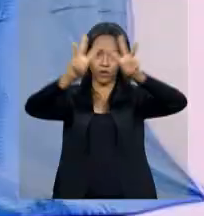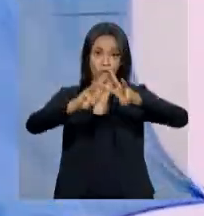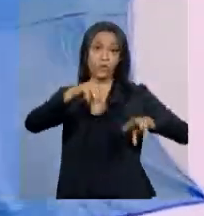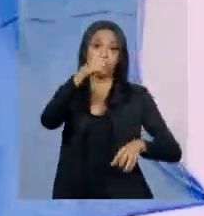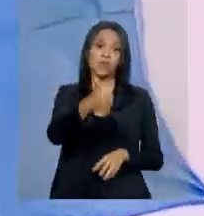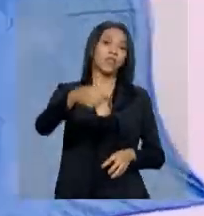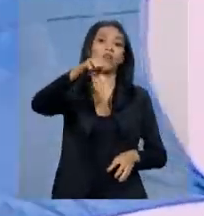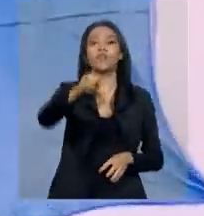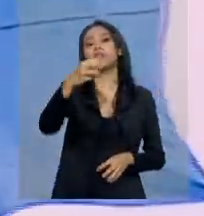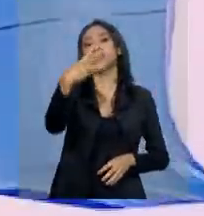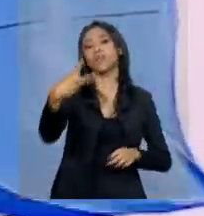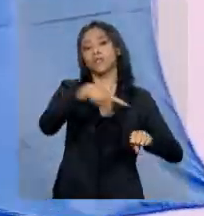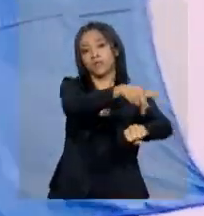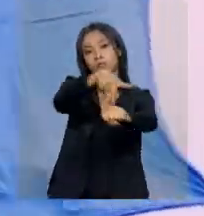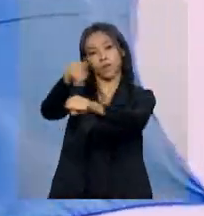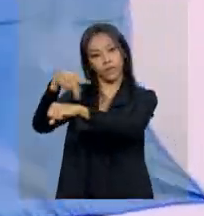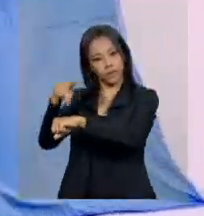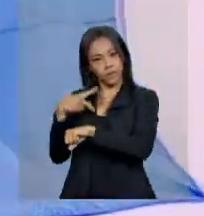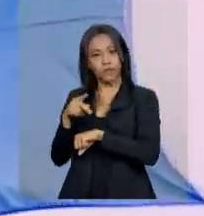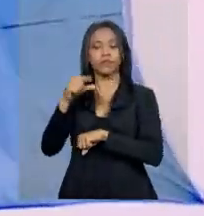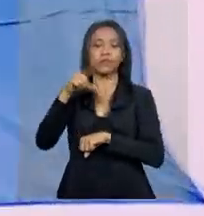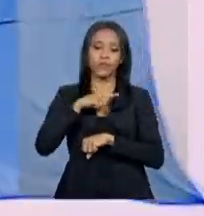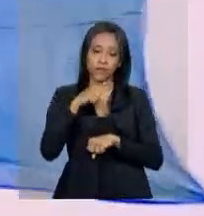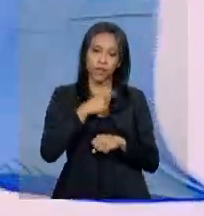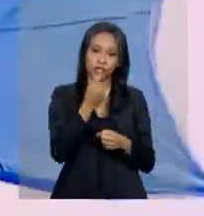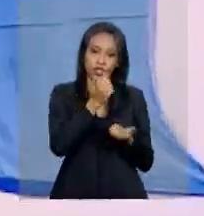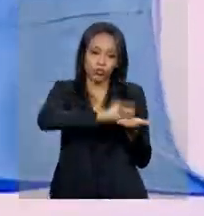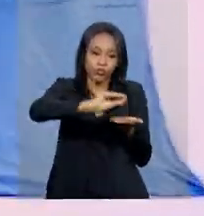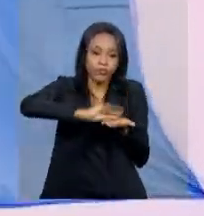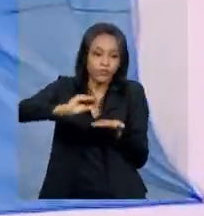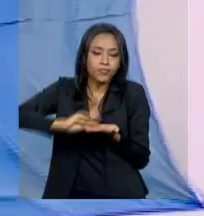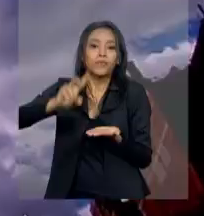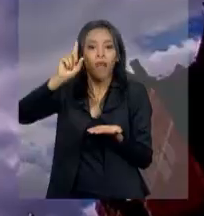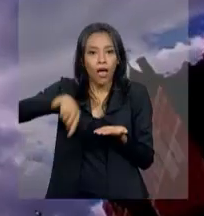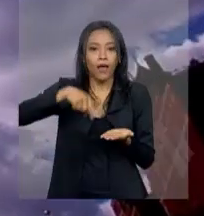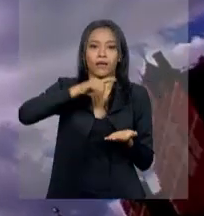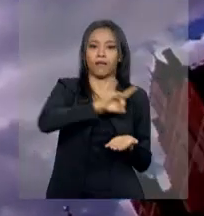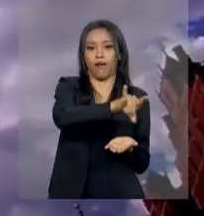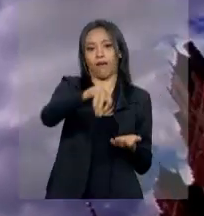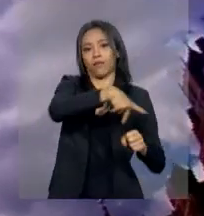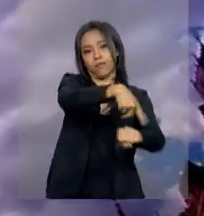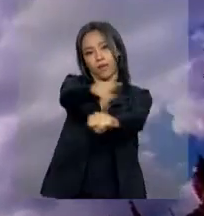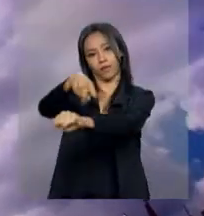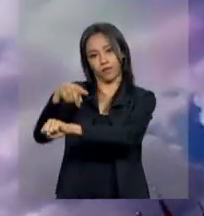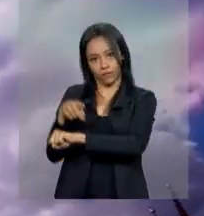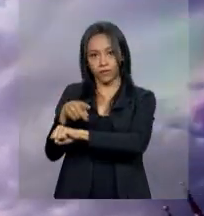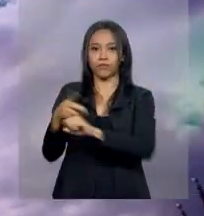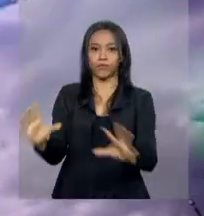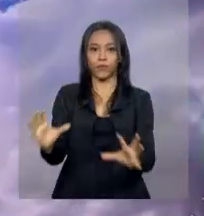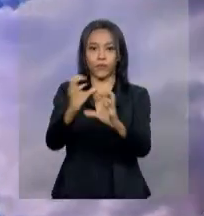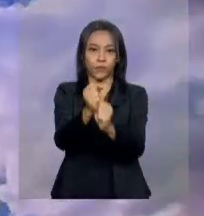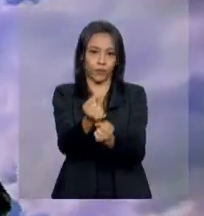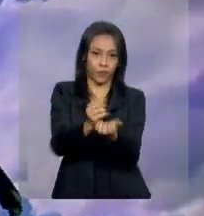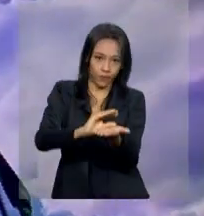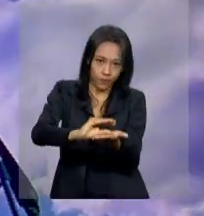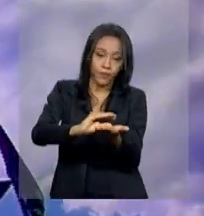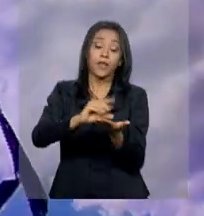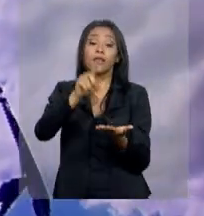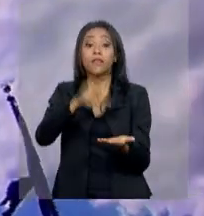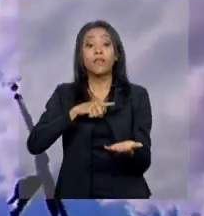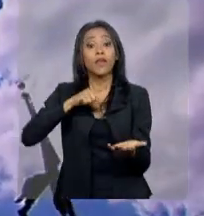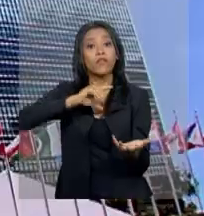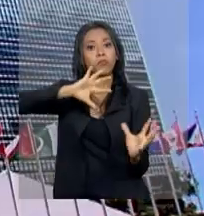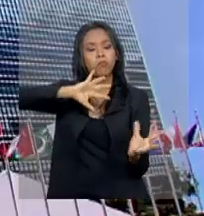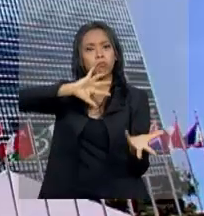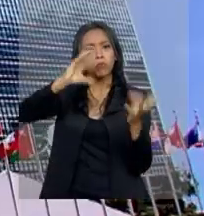países e é financiada a partir de contribuições dessas nações. também teve uma gradativa mudança de